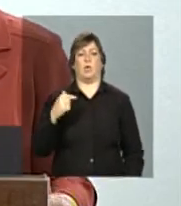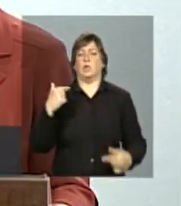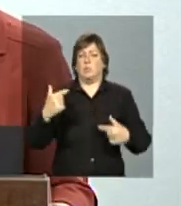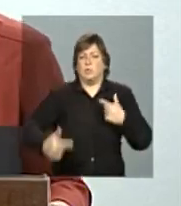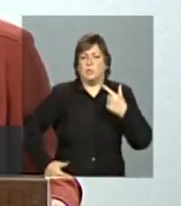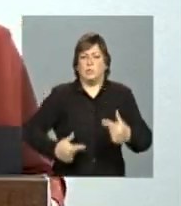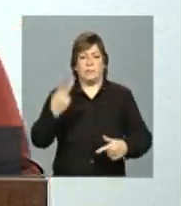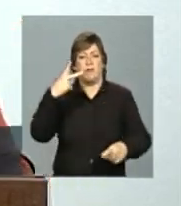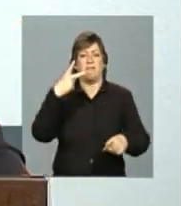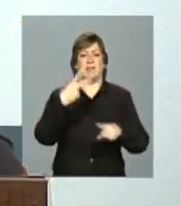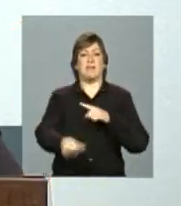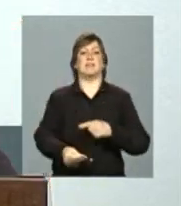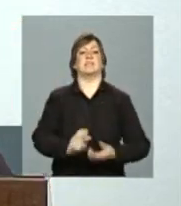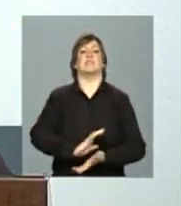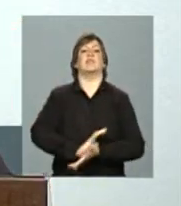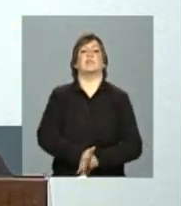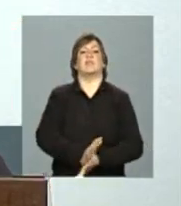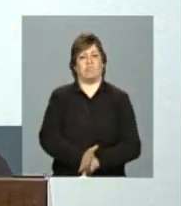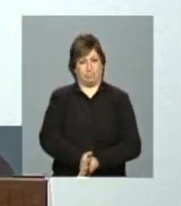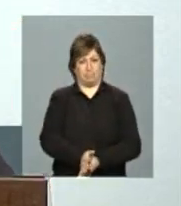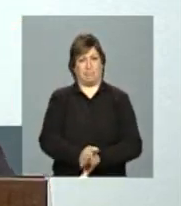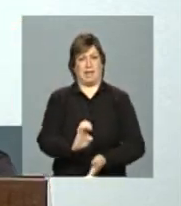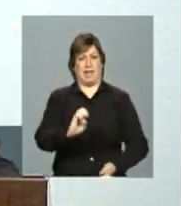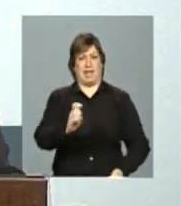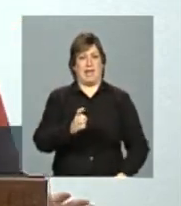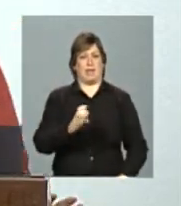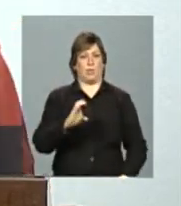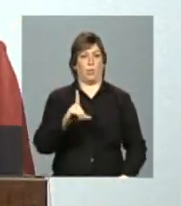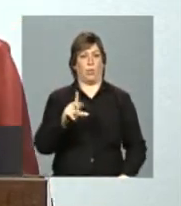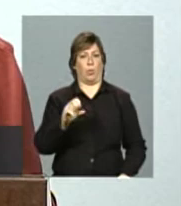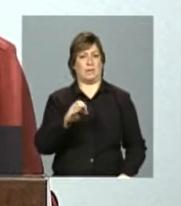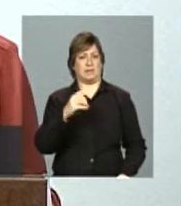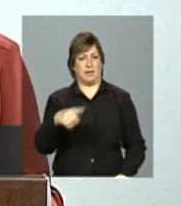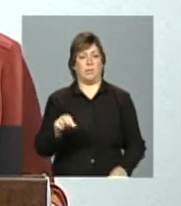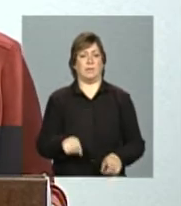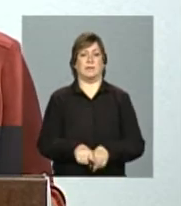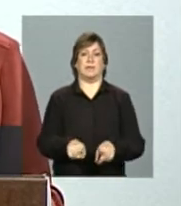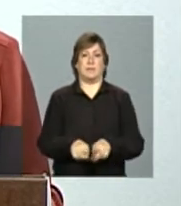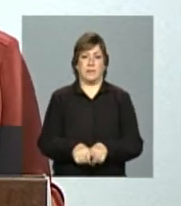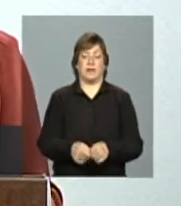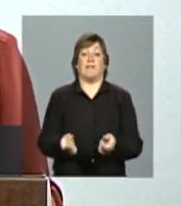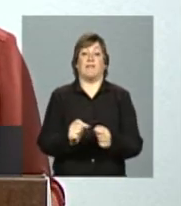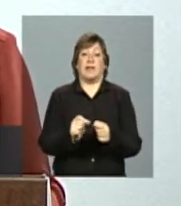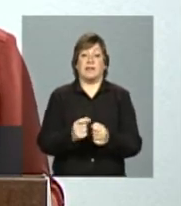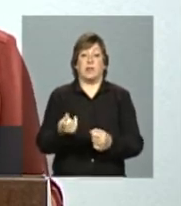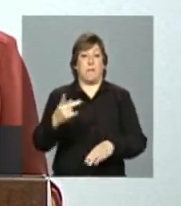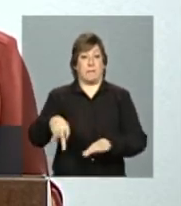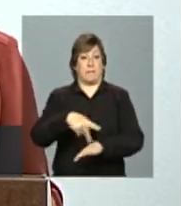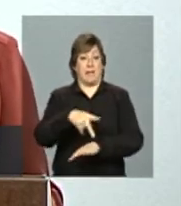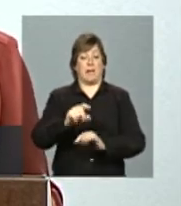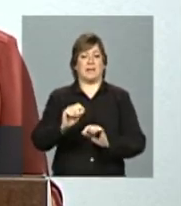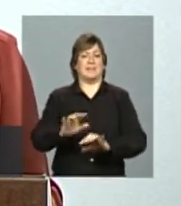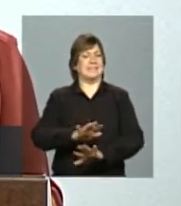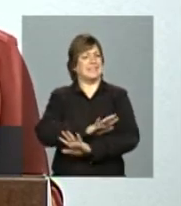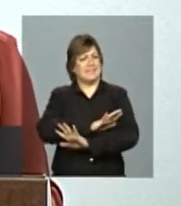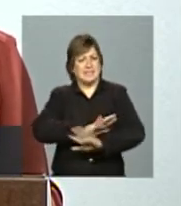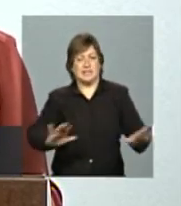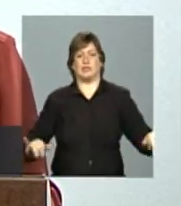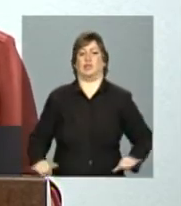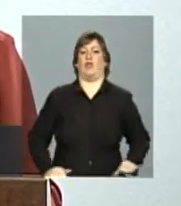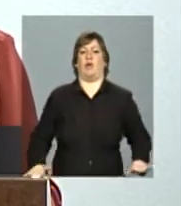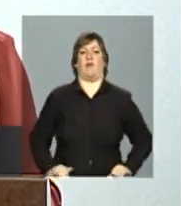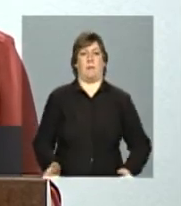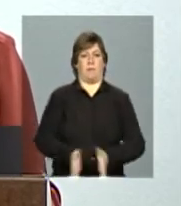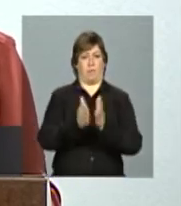à exclusão da construção de um país sem pobreza que